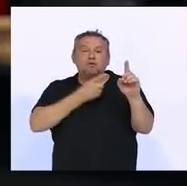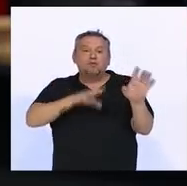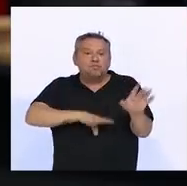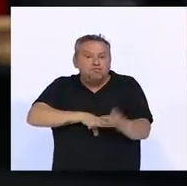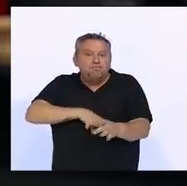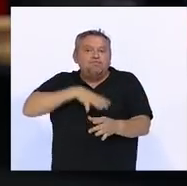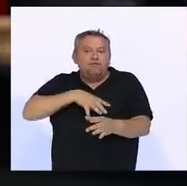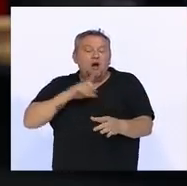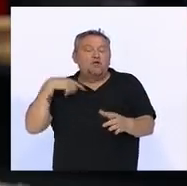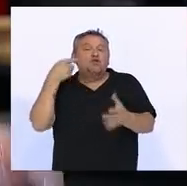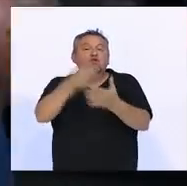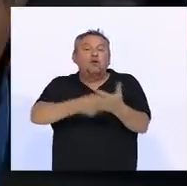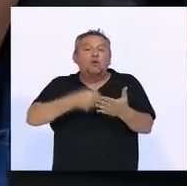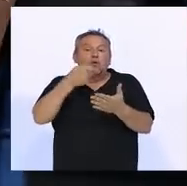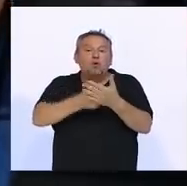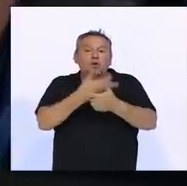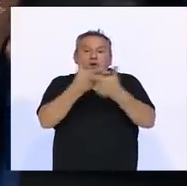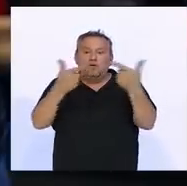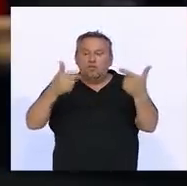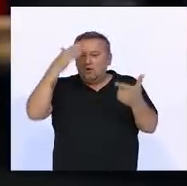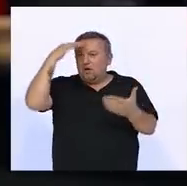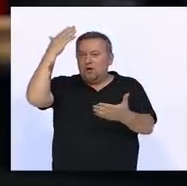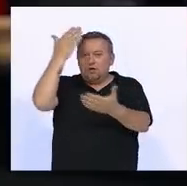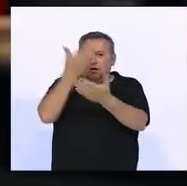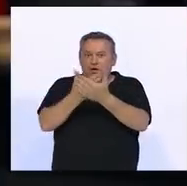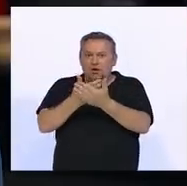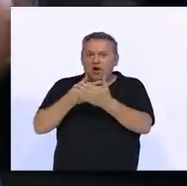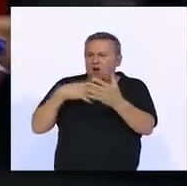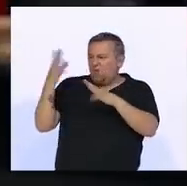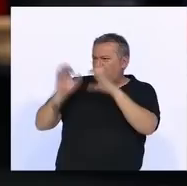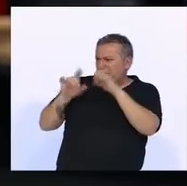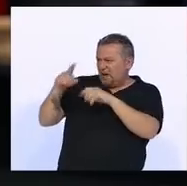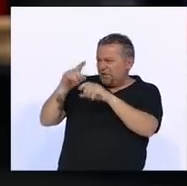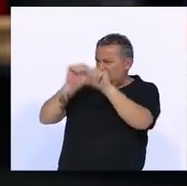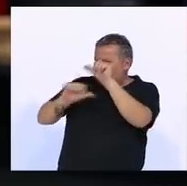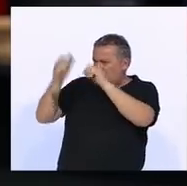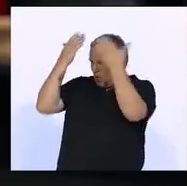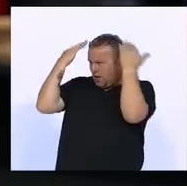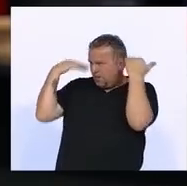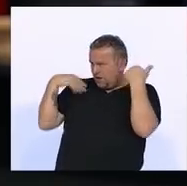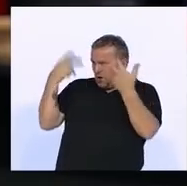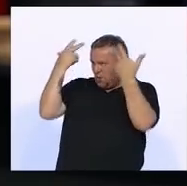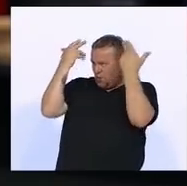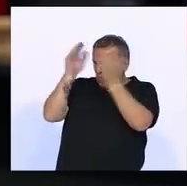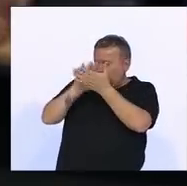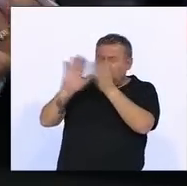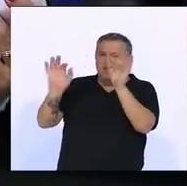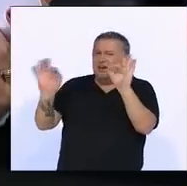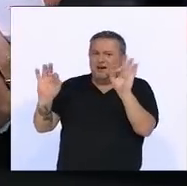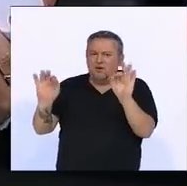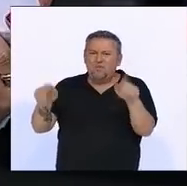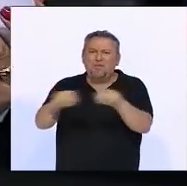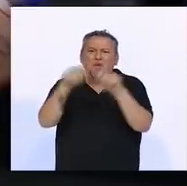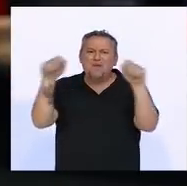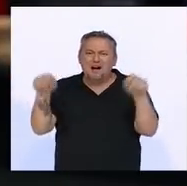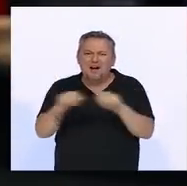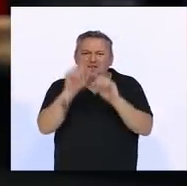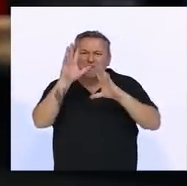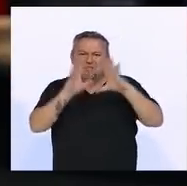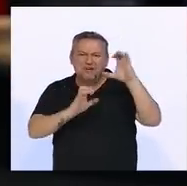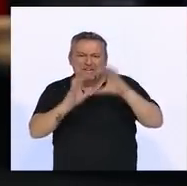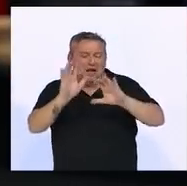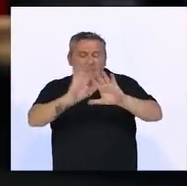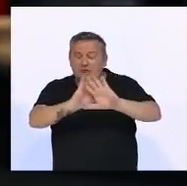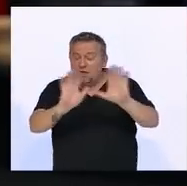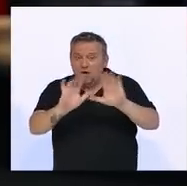aquilo que a gente acredita. Eu não vou brigar com você porque você cortou o cabelo ou porque deixou de cortar. A gente não briga por causa de bobagem. Nós